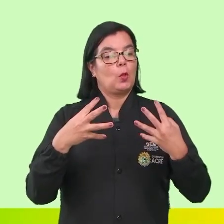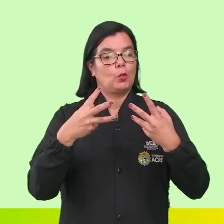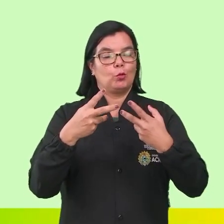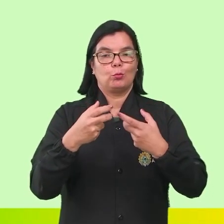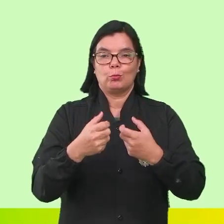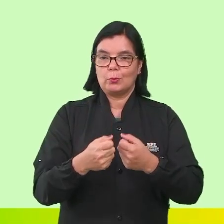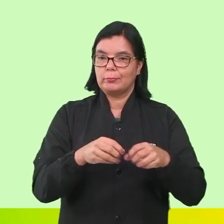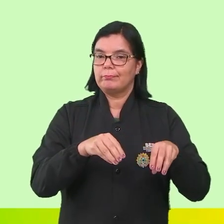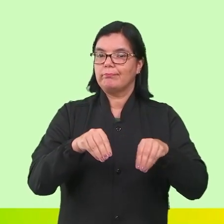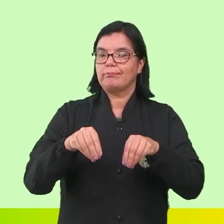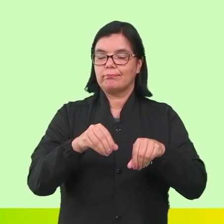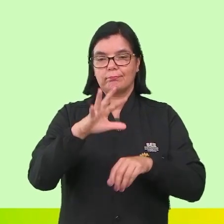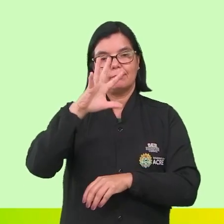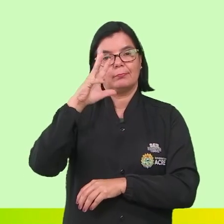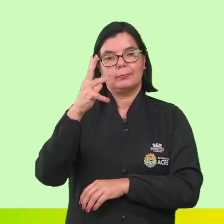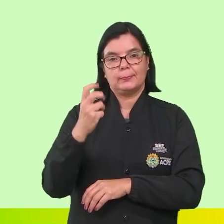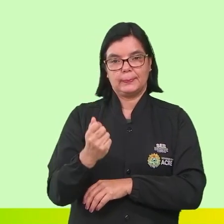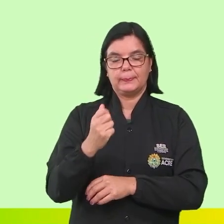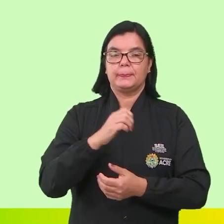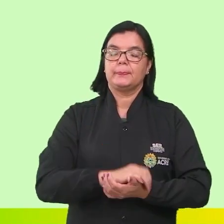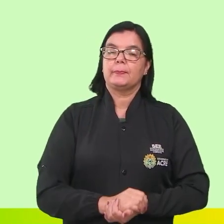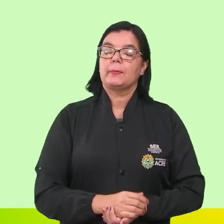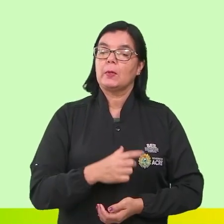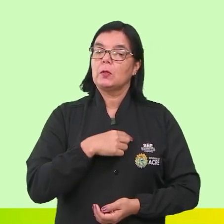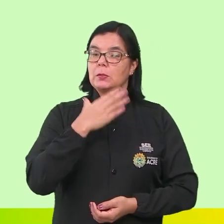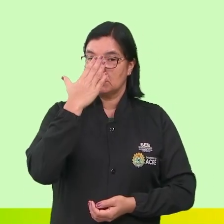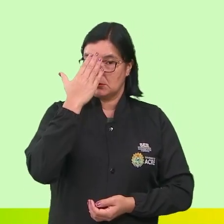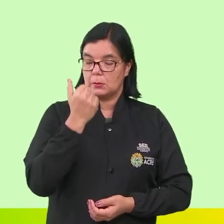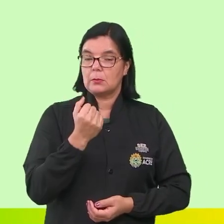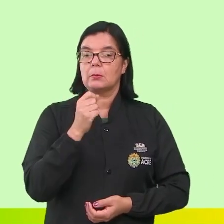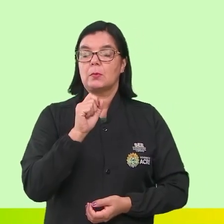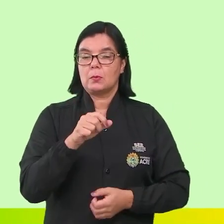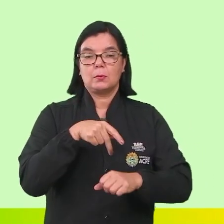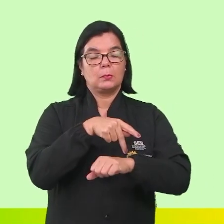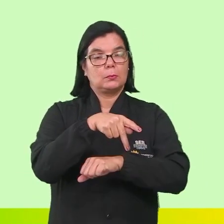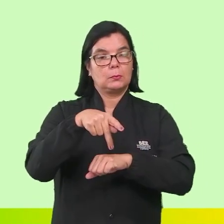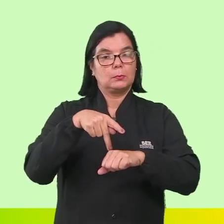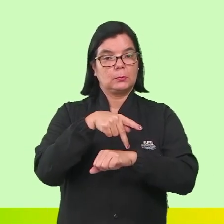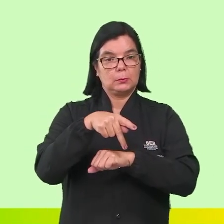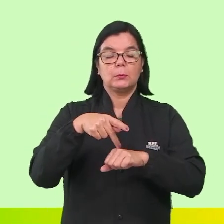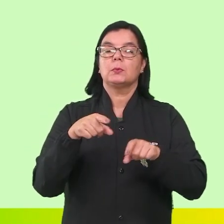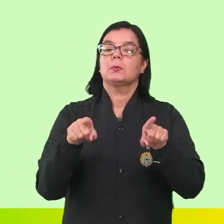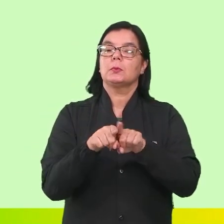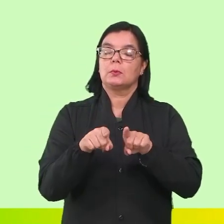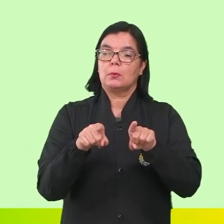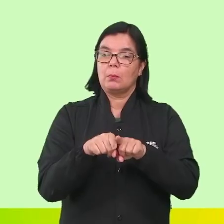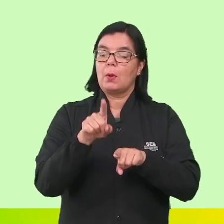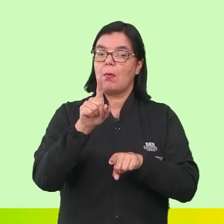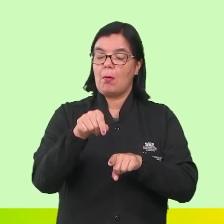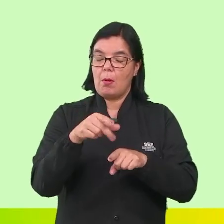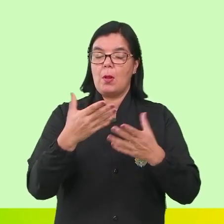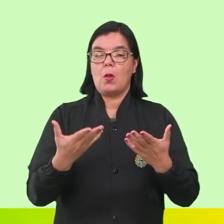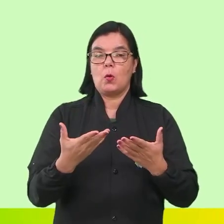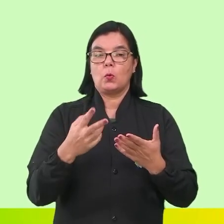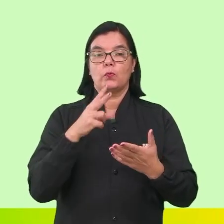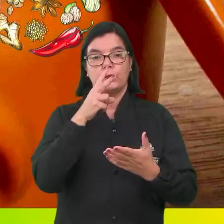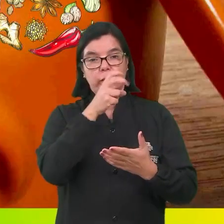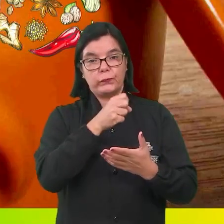o território africano. Então, a gente sabe que esse país ele também é um país com